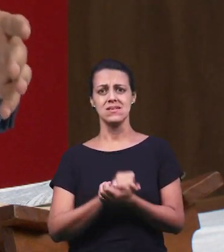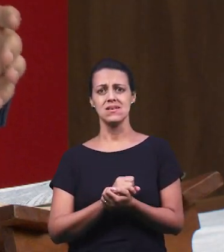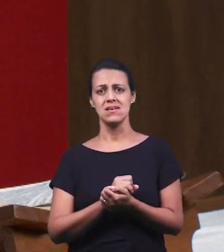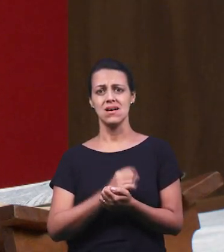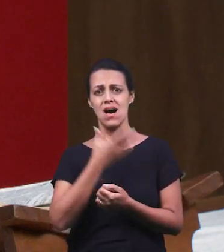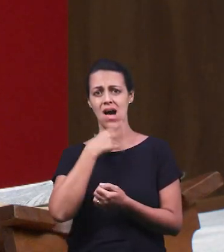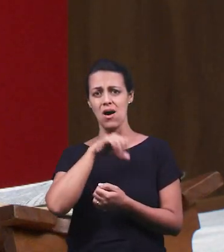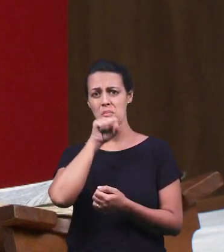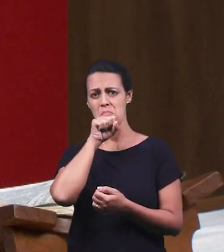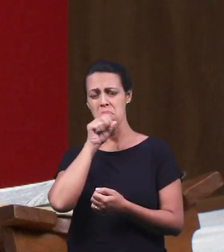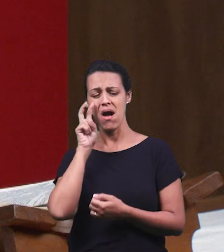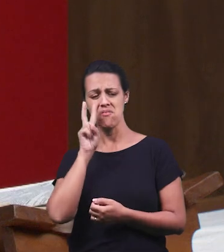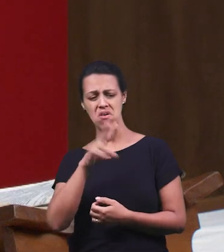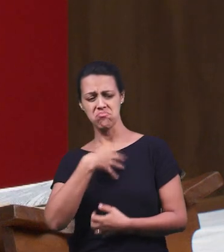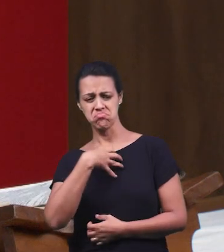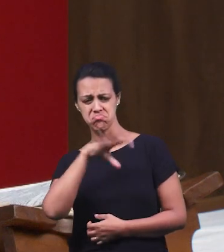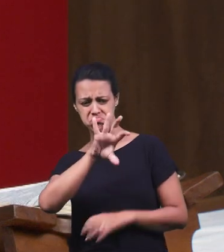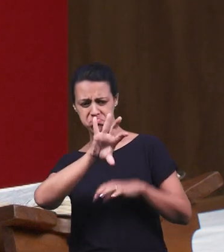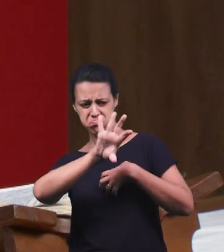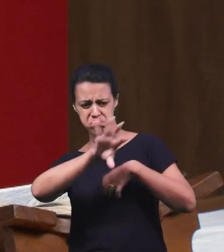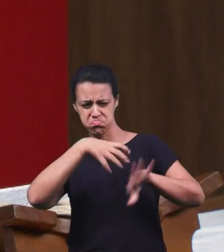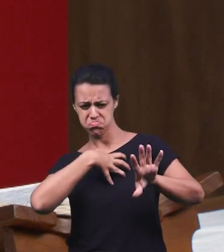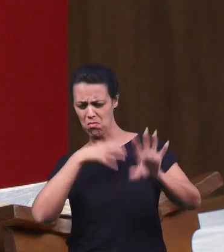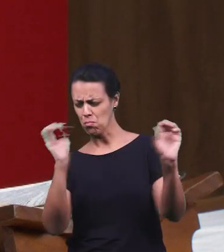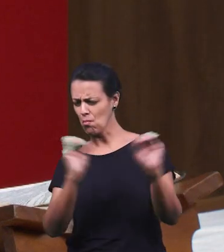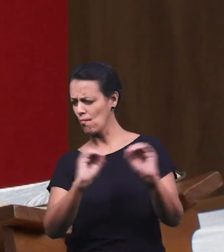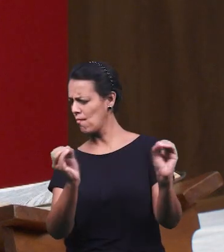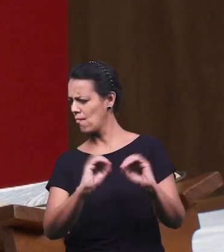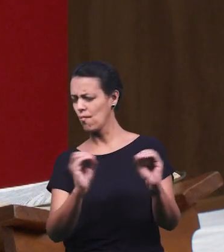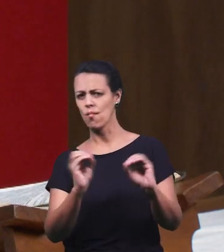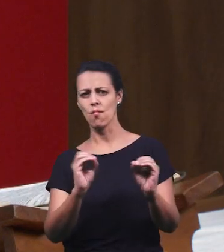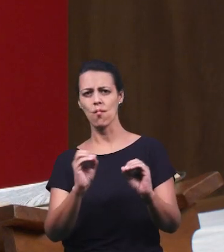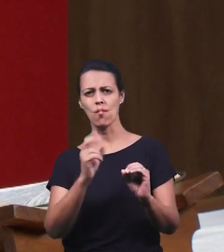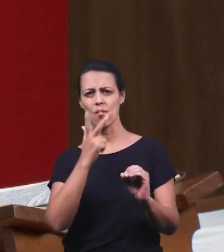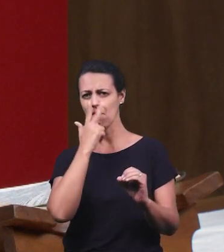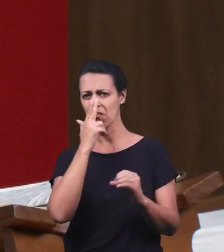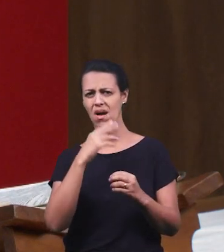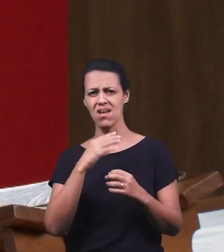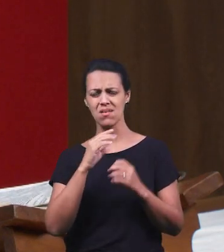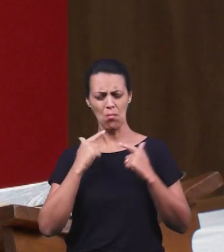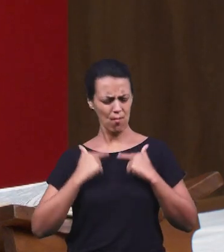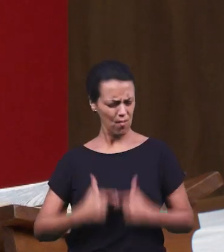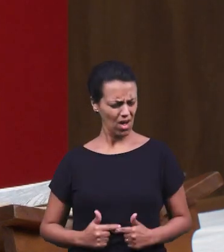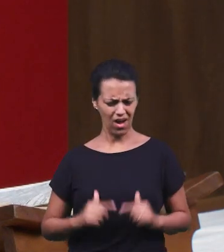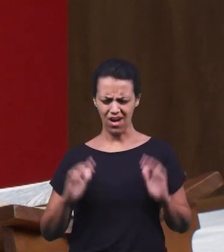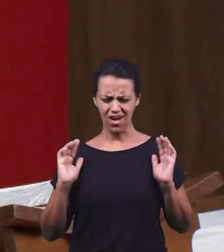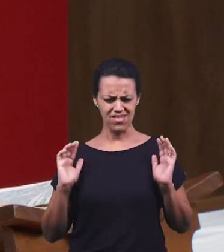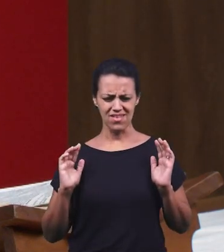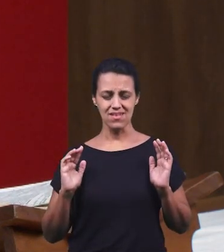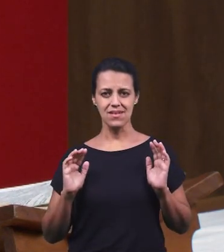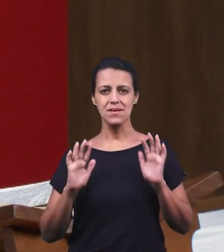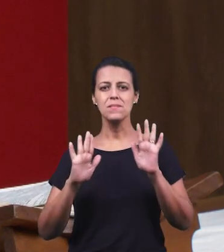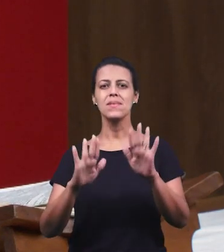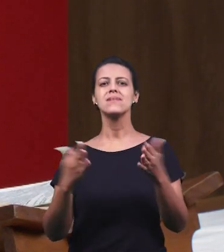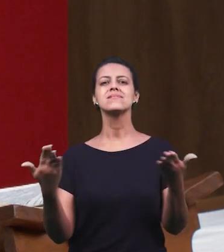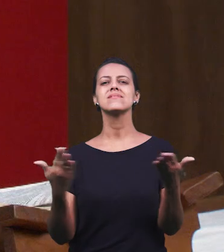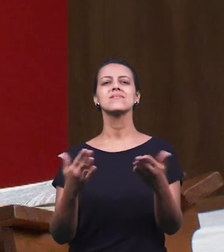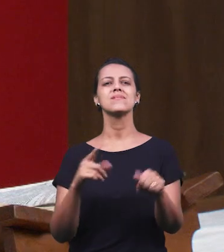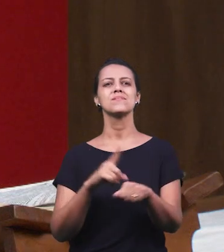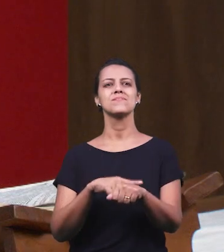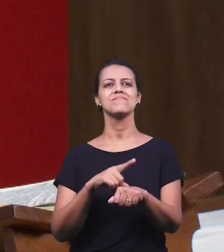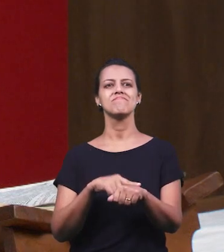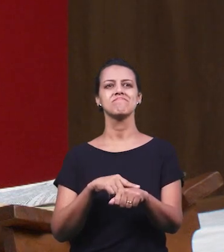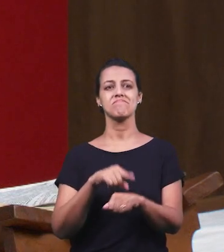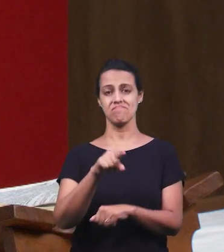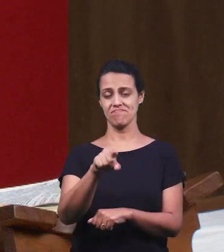mais a dor do pai. Chegou o momento do senhor, da senhora, fazer como aqueles homens.